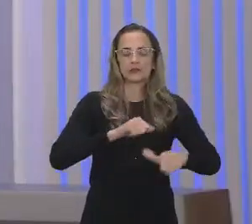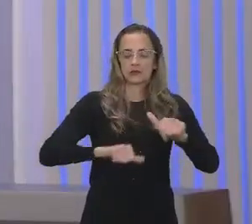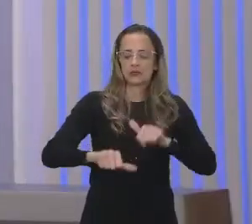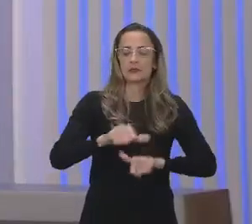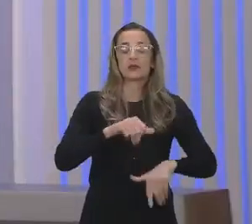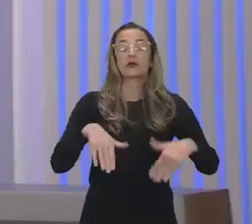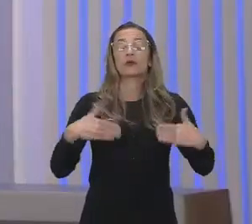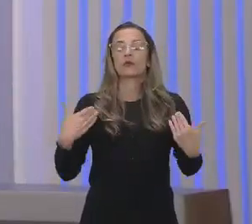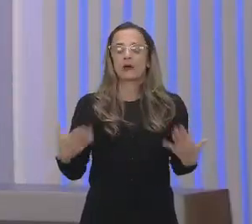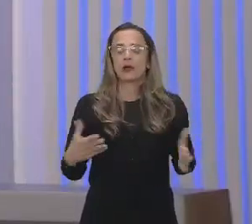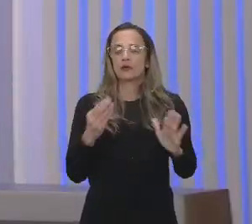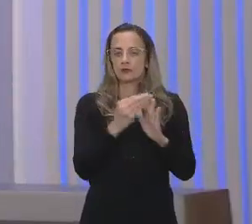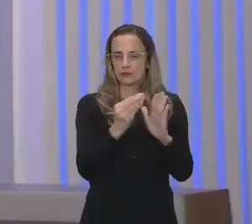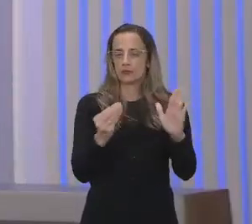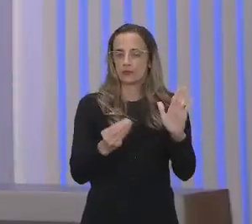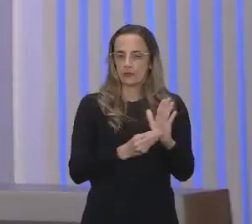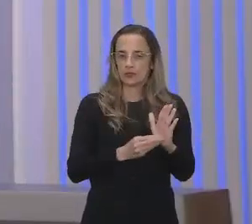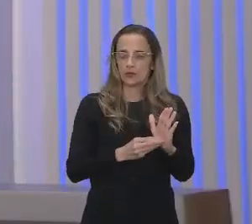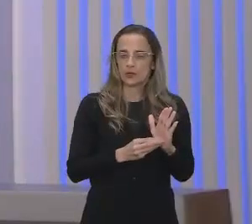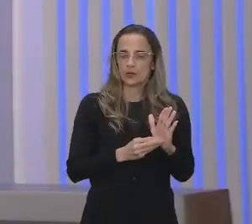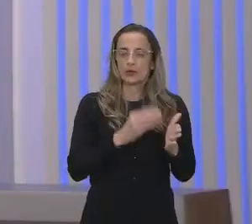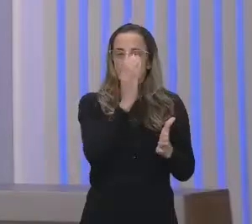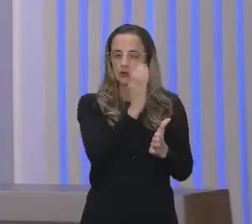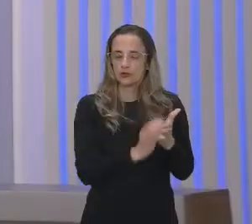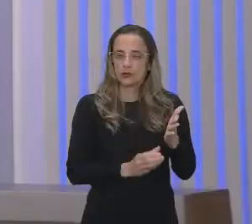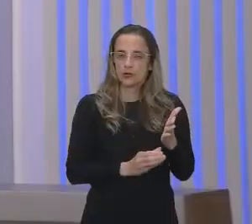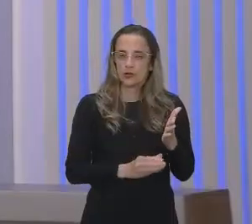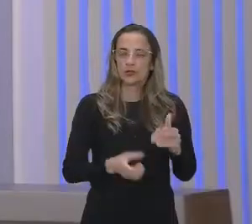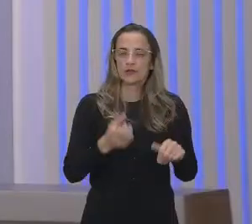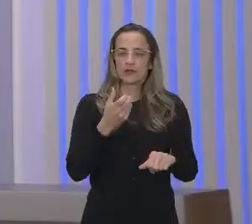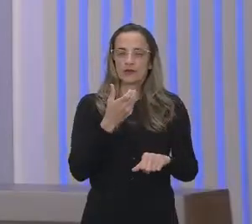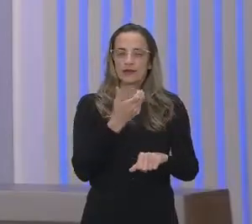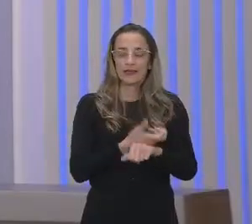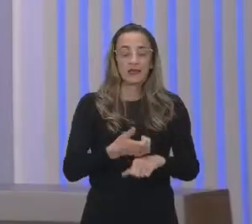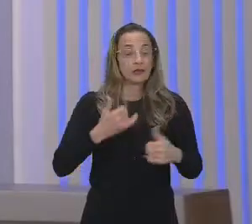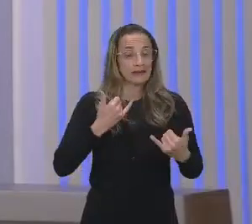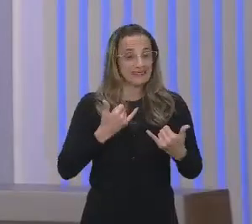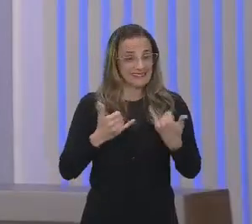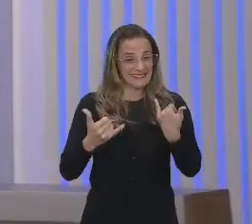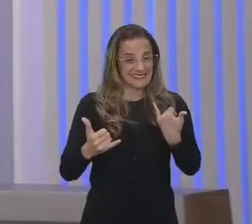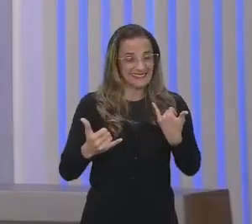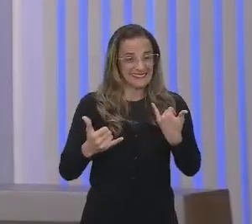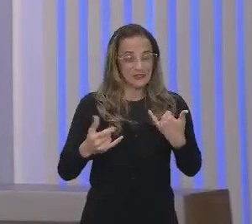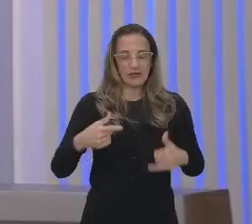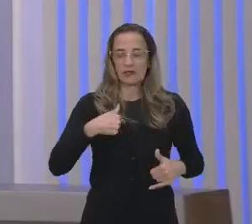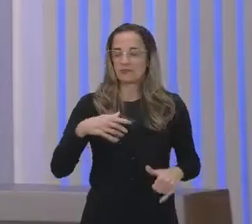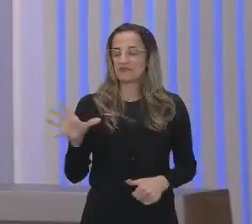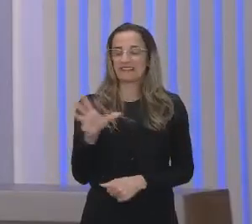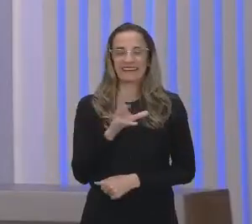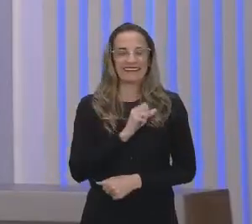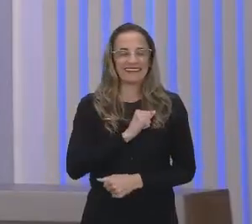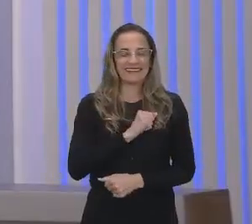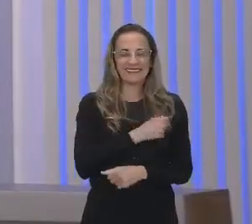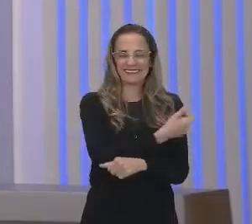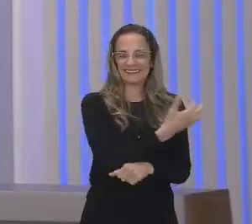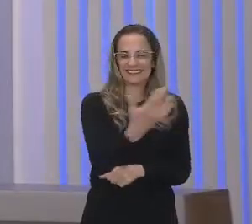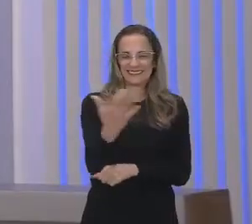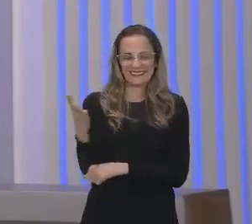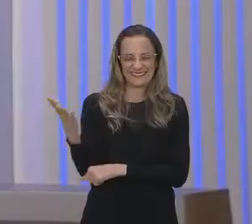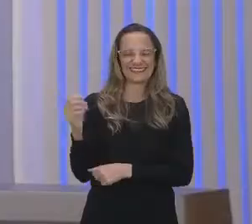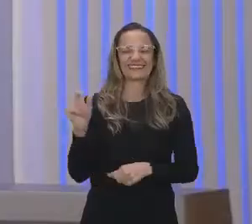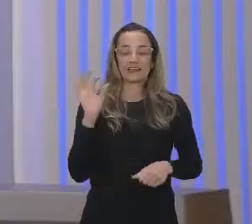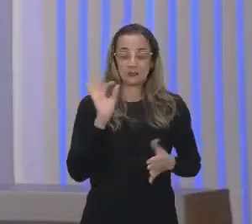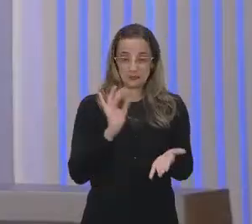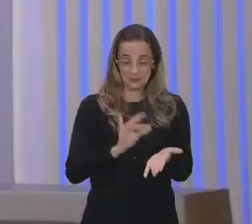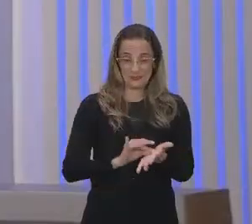isso. Meu componente curricular oficialmente é química, né? Mas eu sou apaixonada por meio ambiente, tá